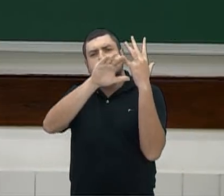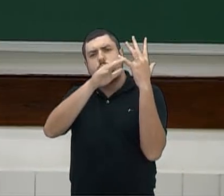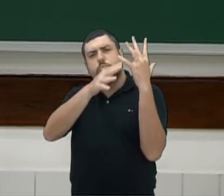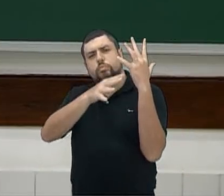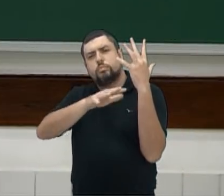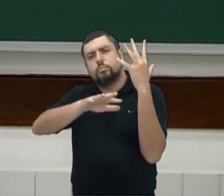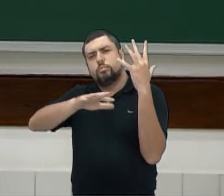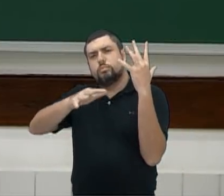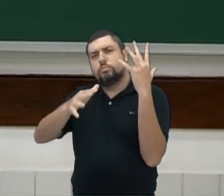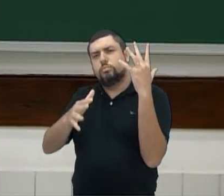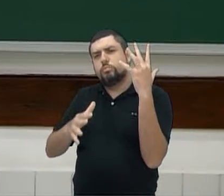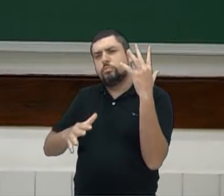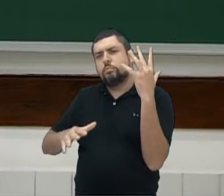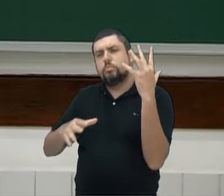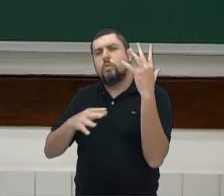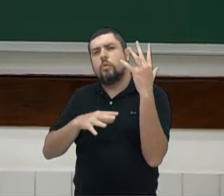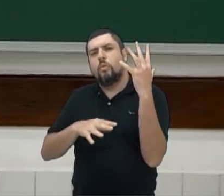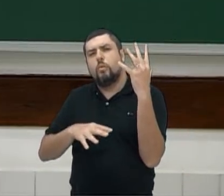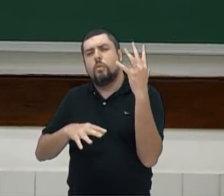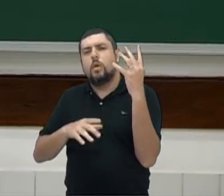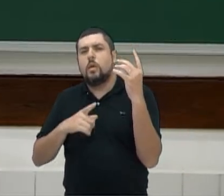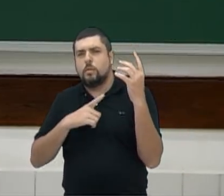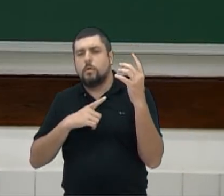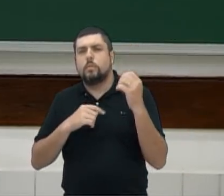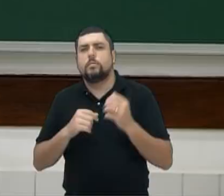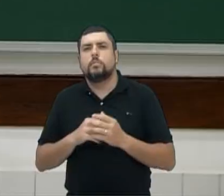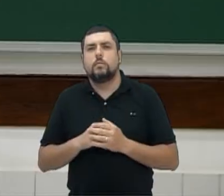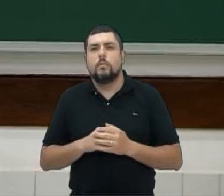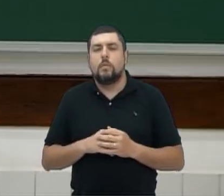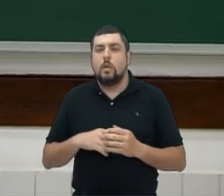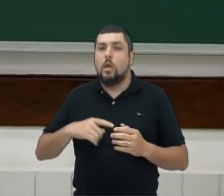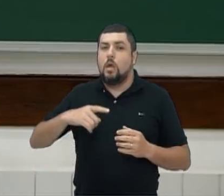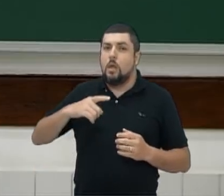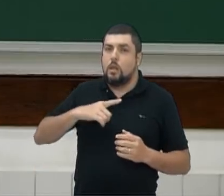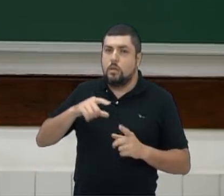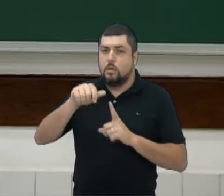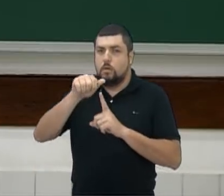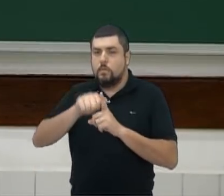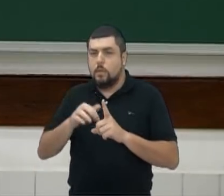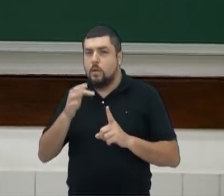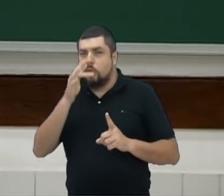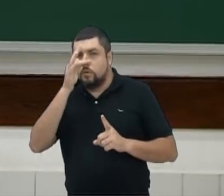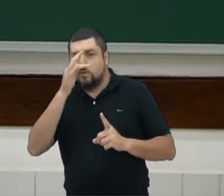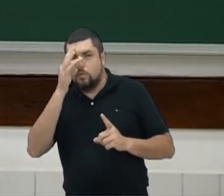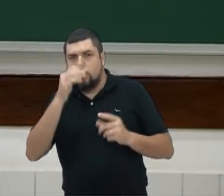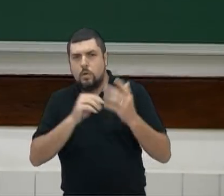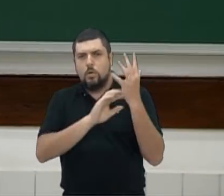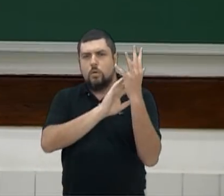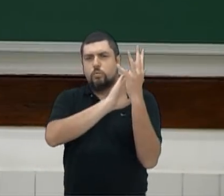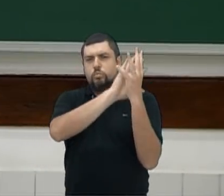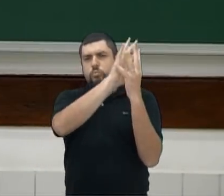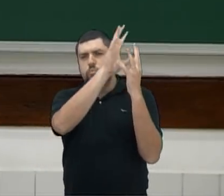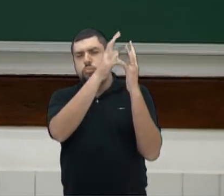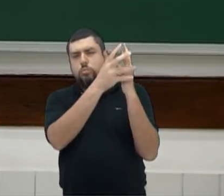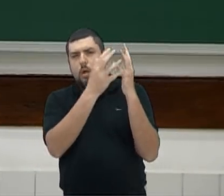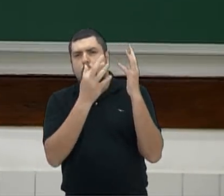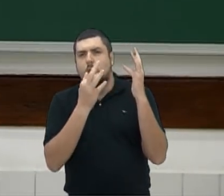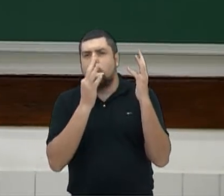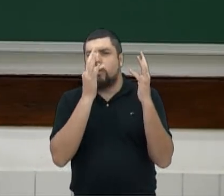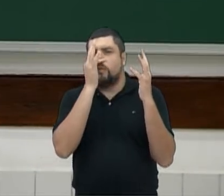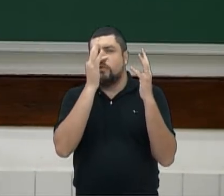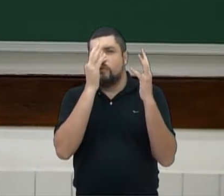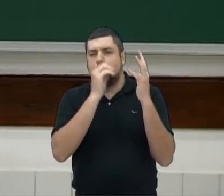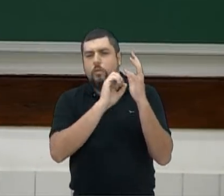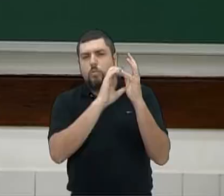momento do ano. E aí nós temos a primavera, onde elas começam a florir, e aí nós temos o verão, onde elas estão repletas de folhas, as árvores